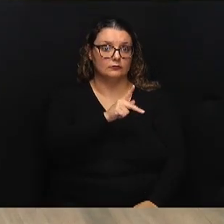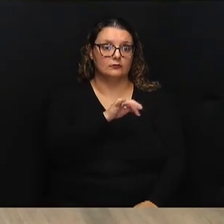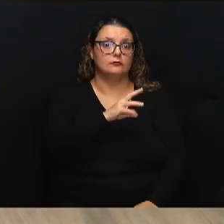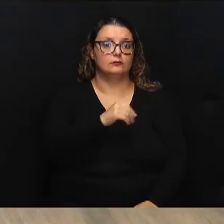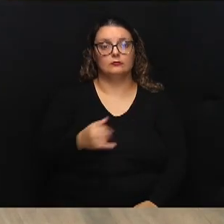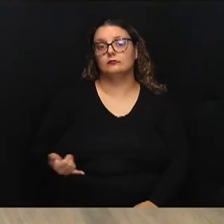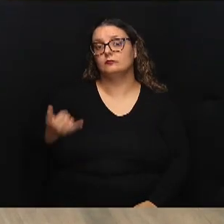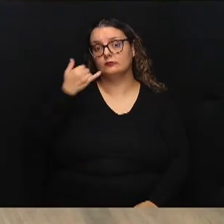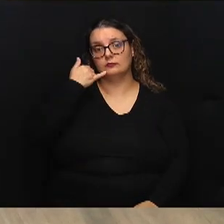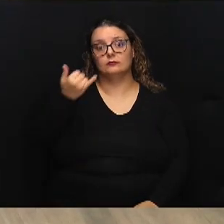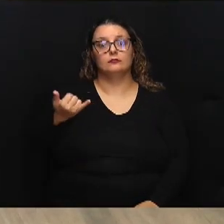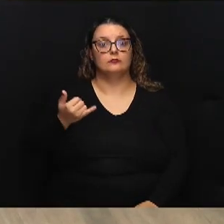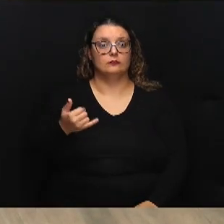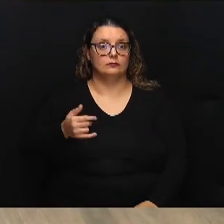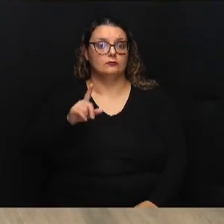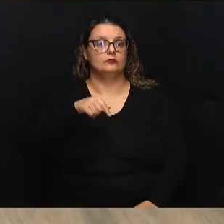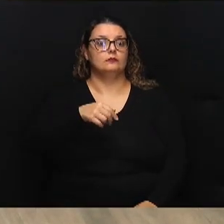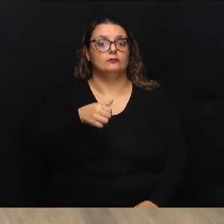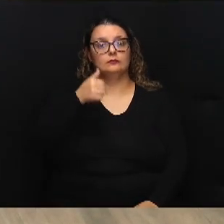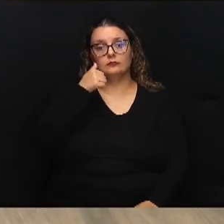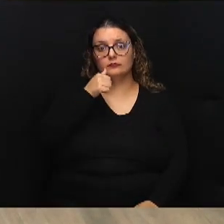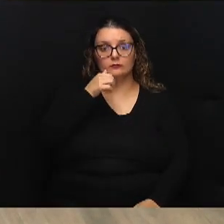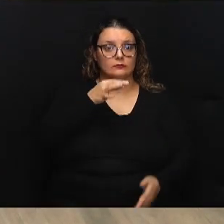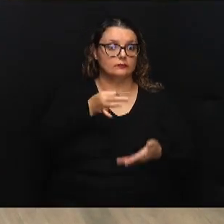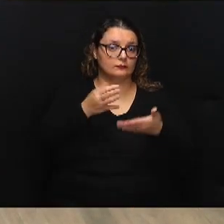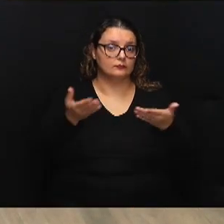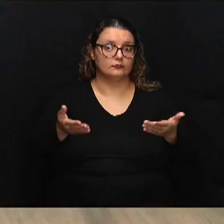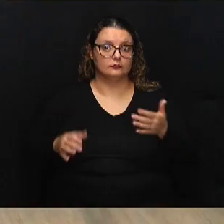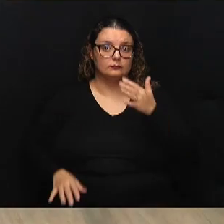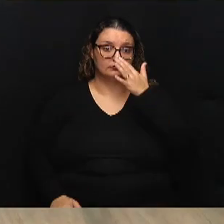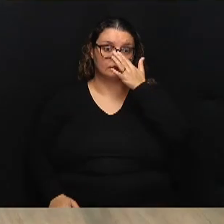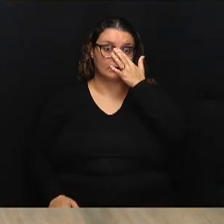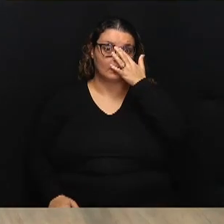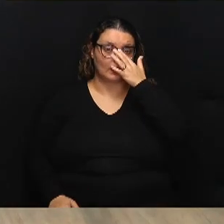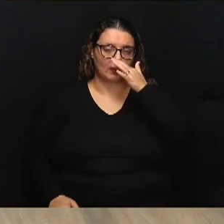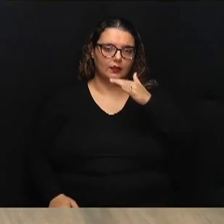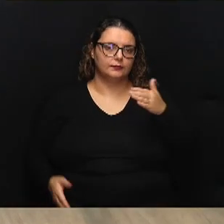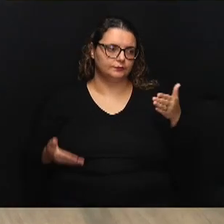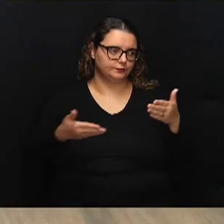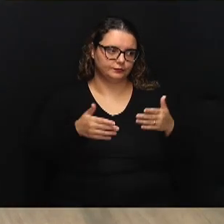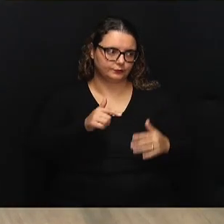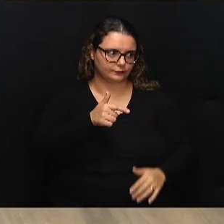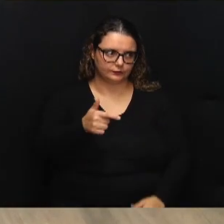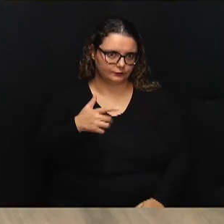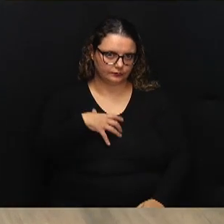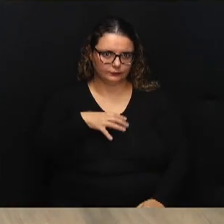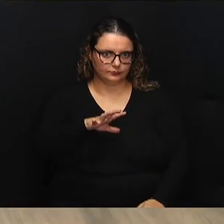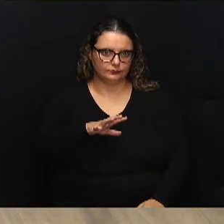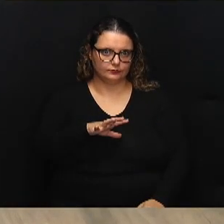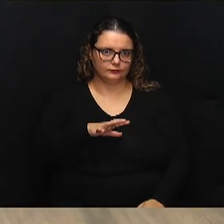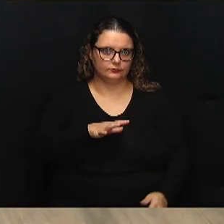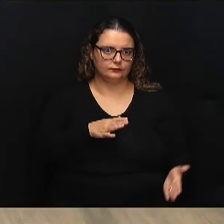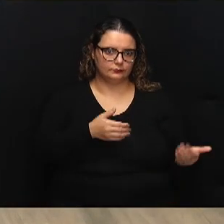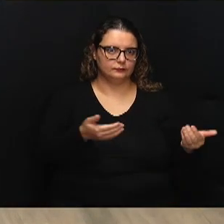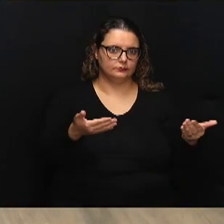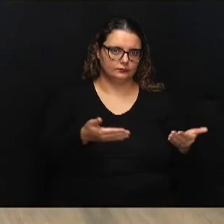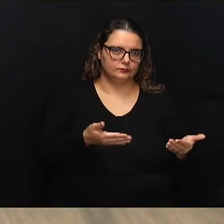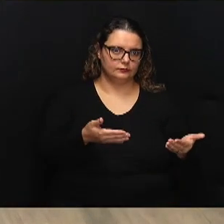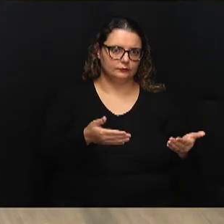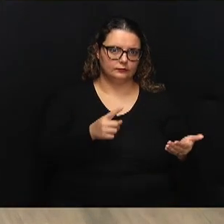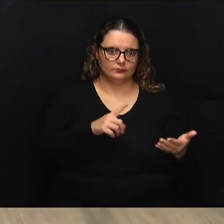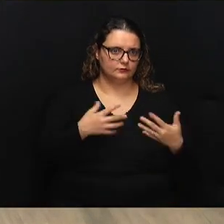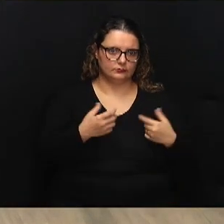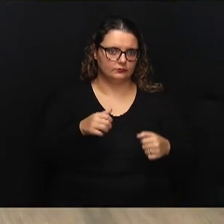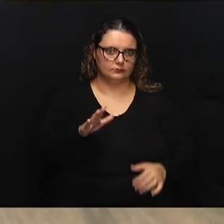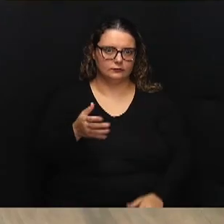telefonista, era, né, a mulher do cafezinho. Então, assim, hoje já não tem mais isso, né? Esses jovens de hoje em dia, eles não aceitam